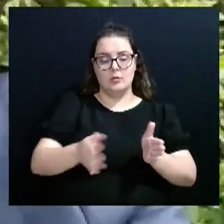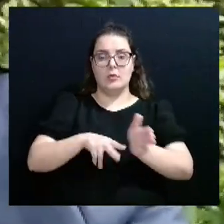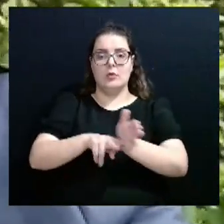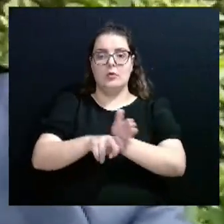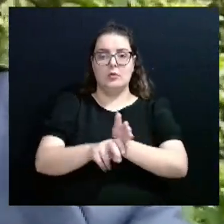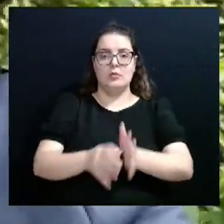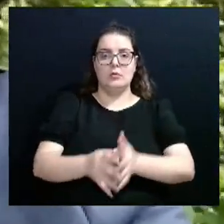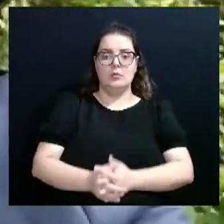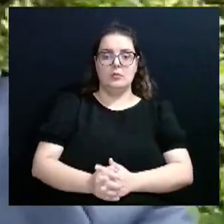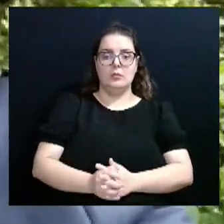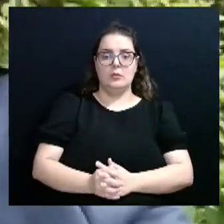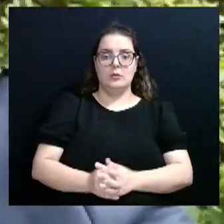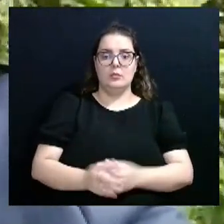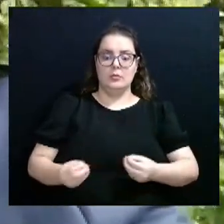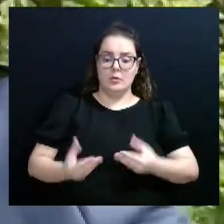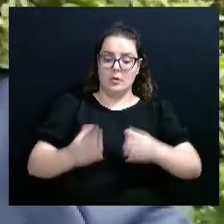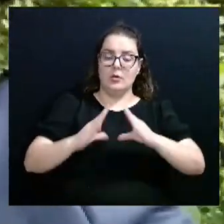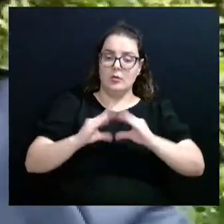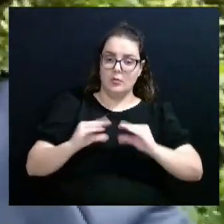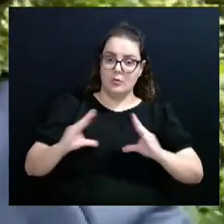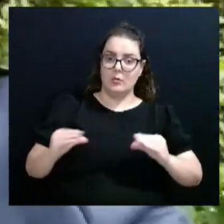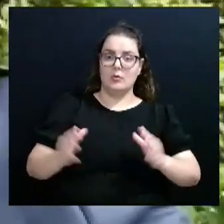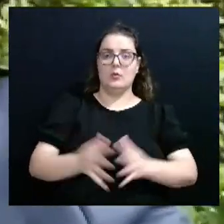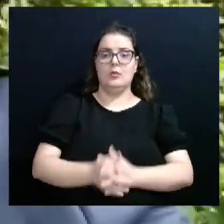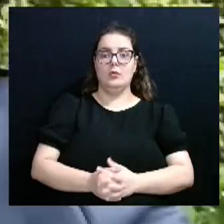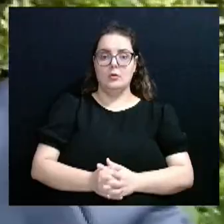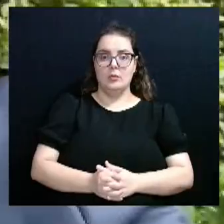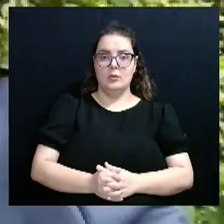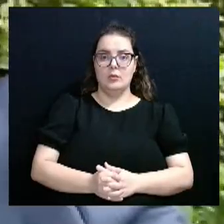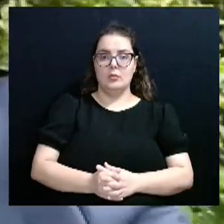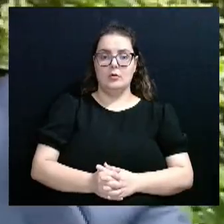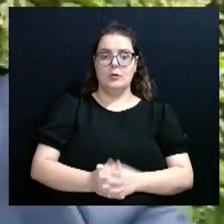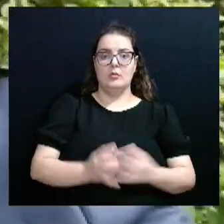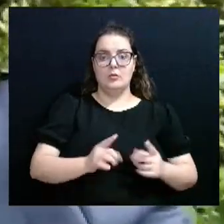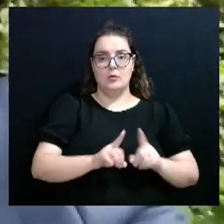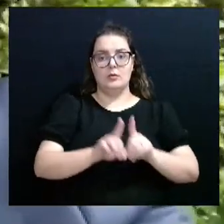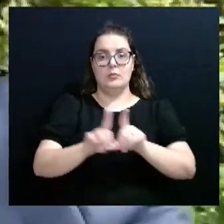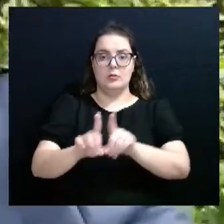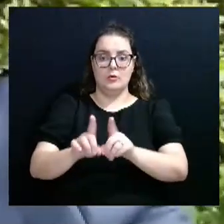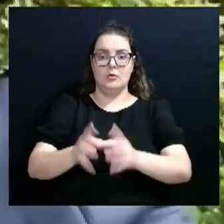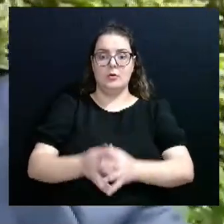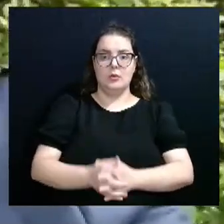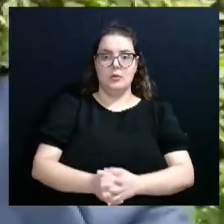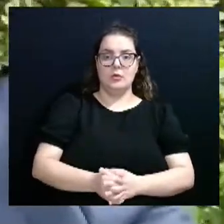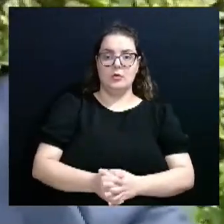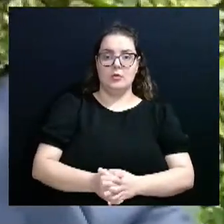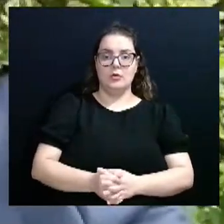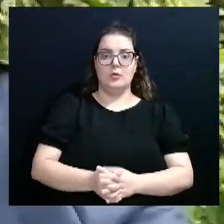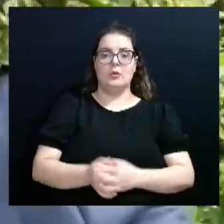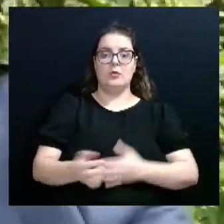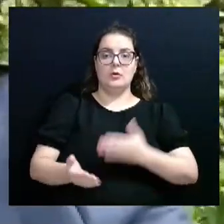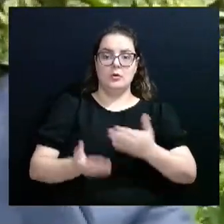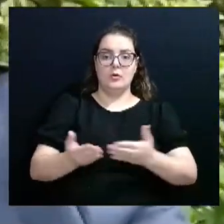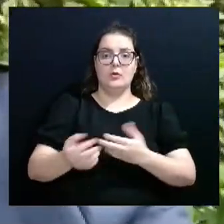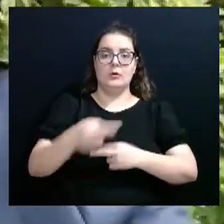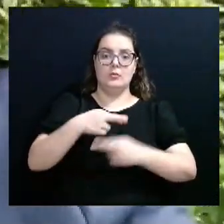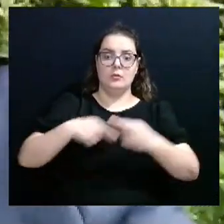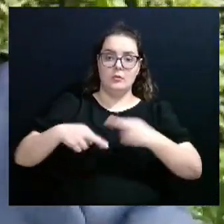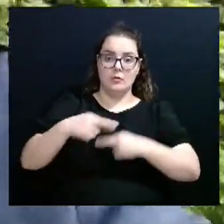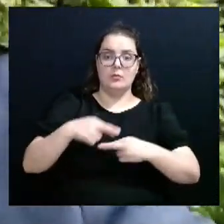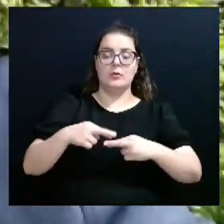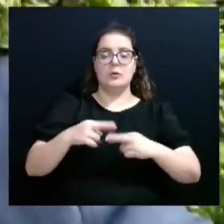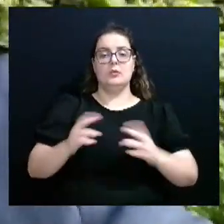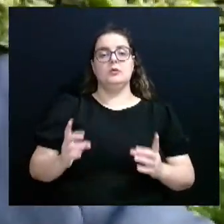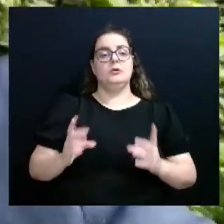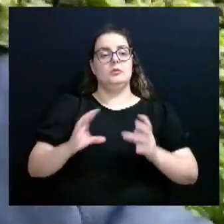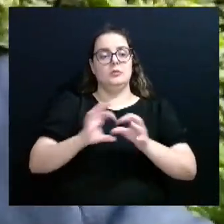o conforto, da questão de companhia, da questão de manutenção dos laços de relacionamento e